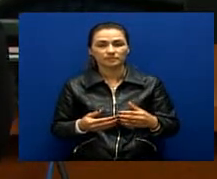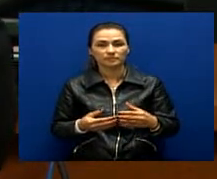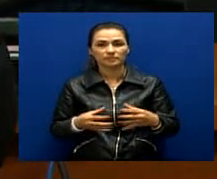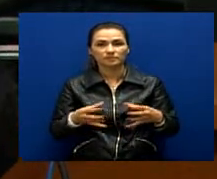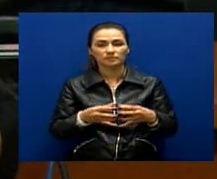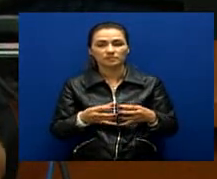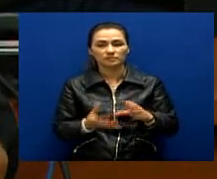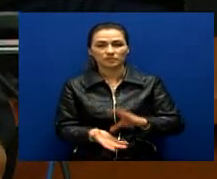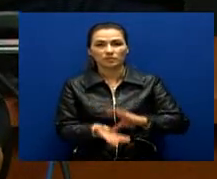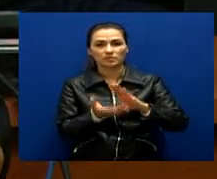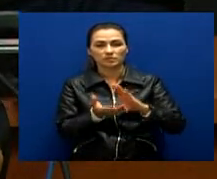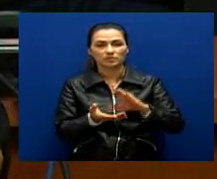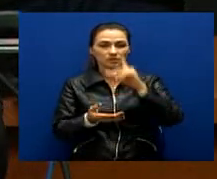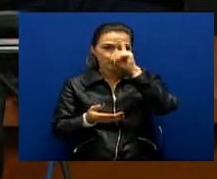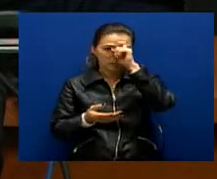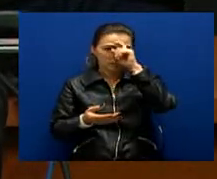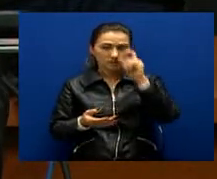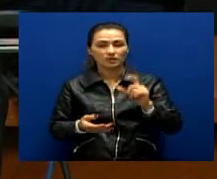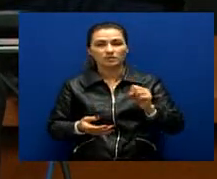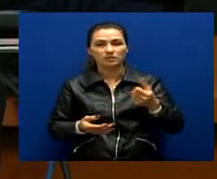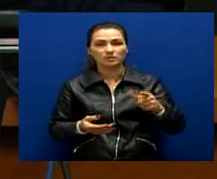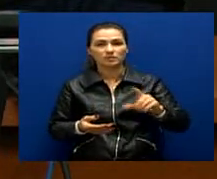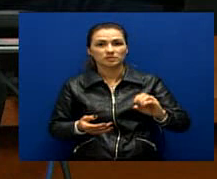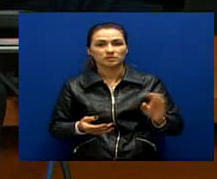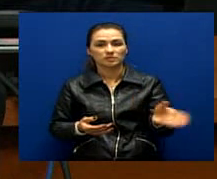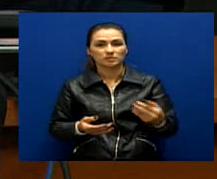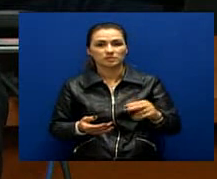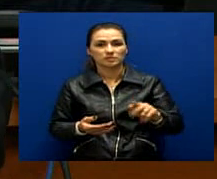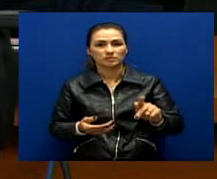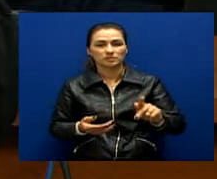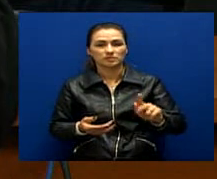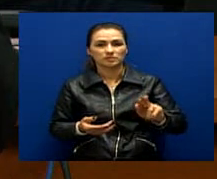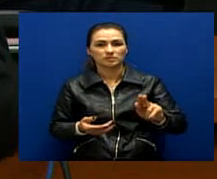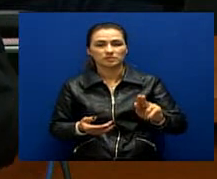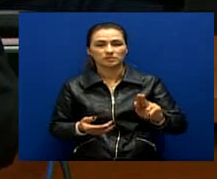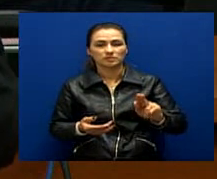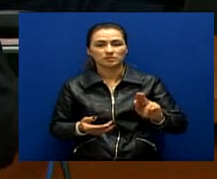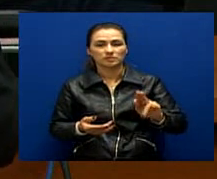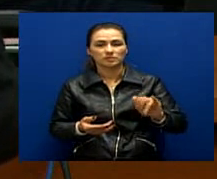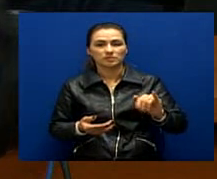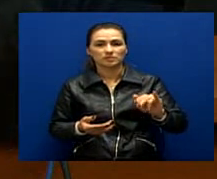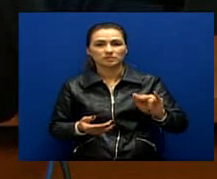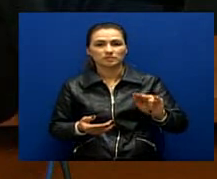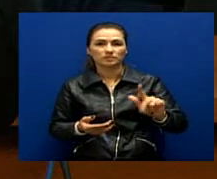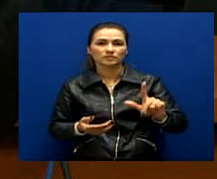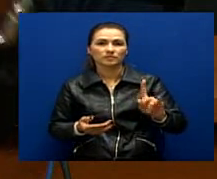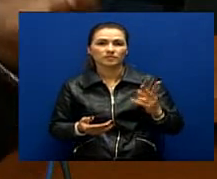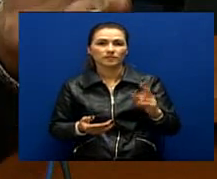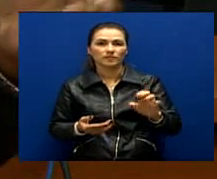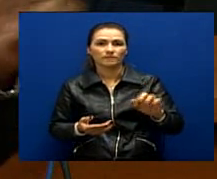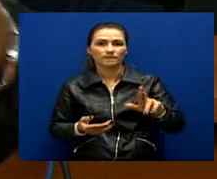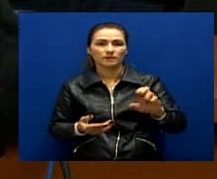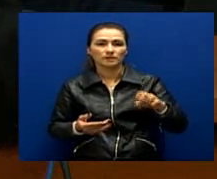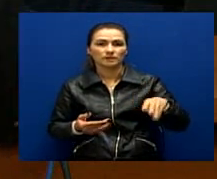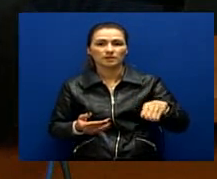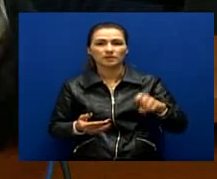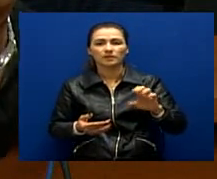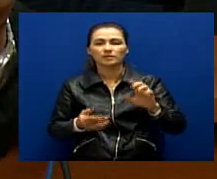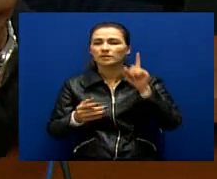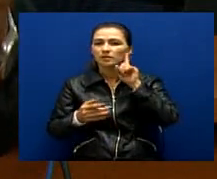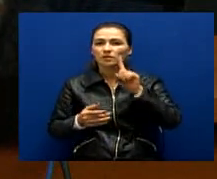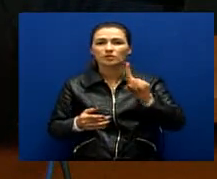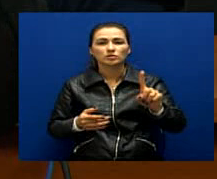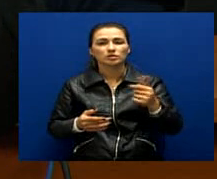toda a operação greve no dia 10 de maio às 8 horas da manhã então ficar todos convidados a sair para